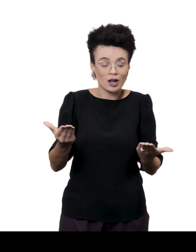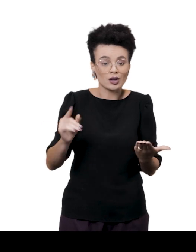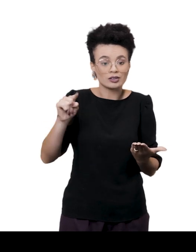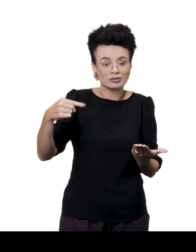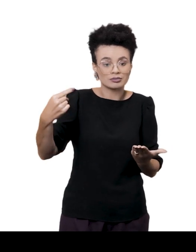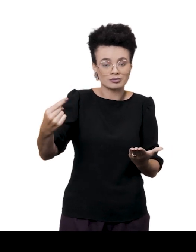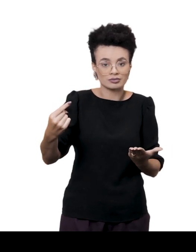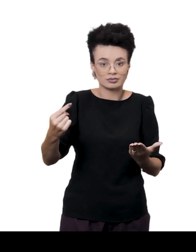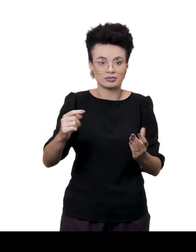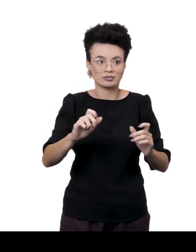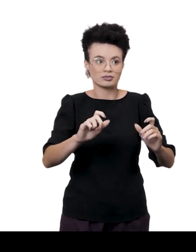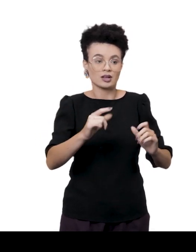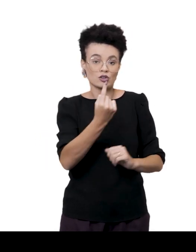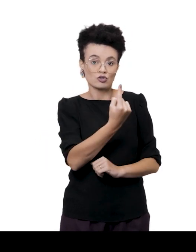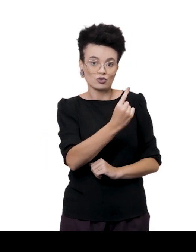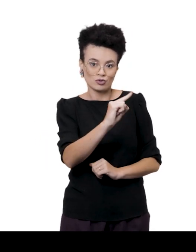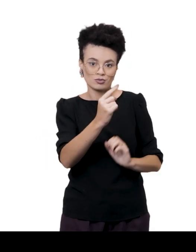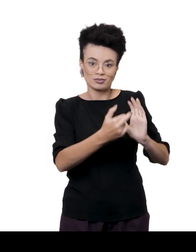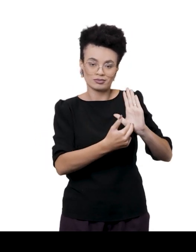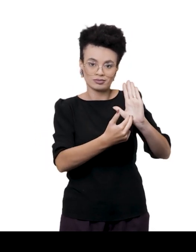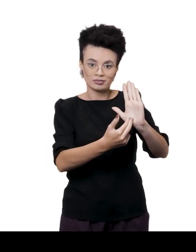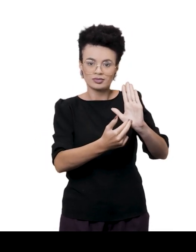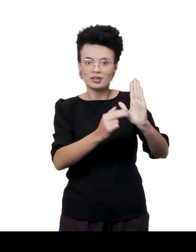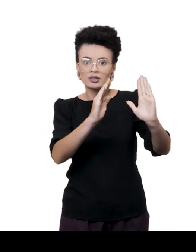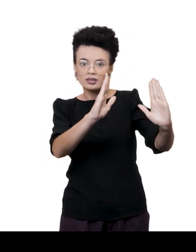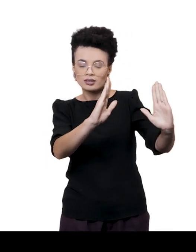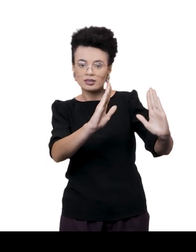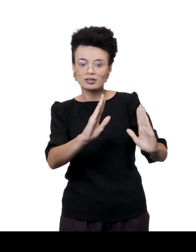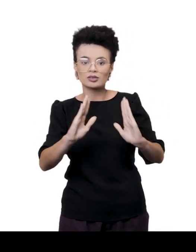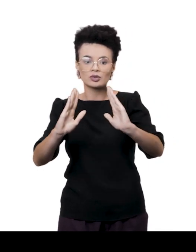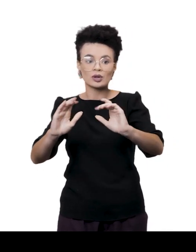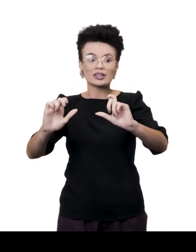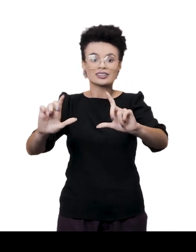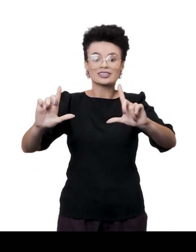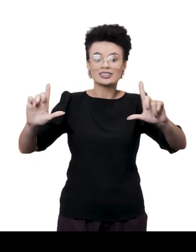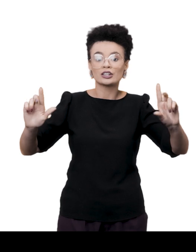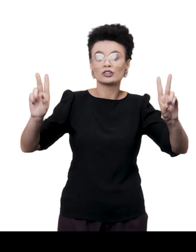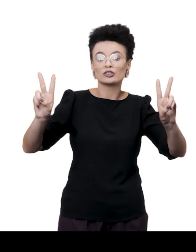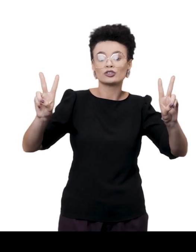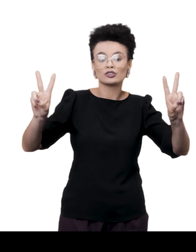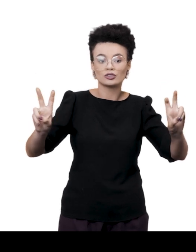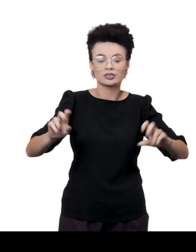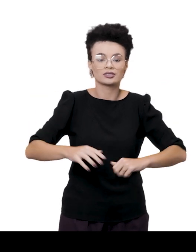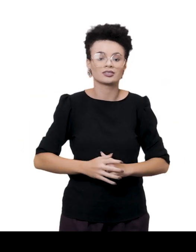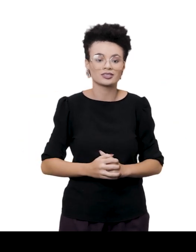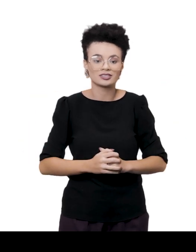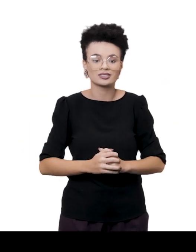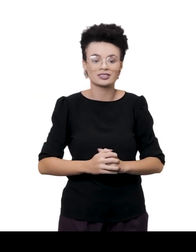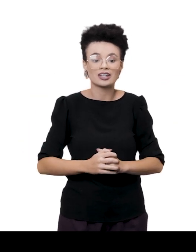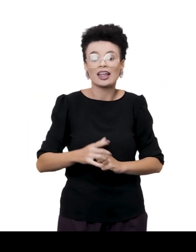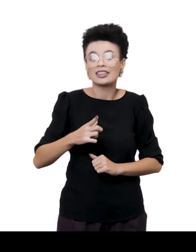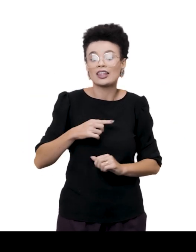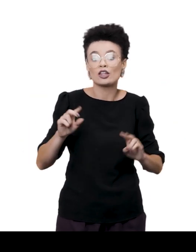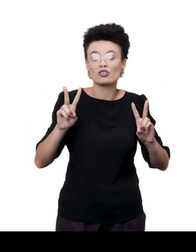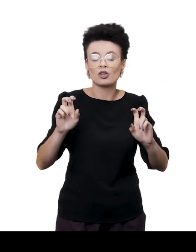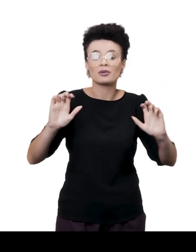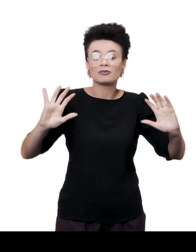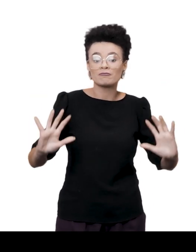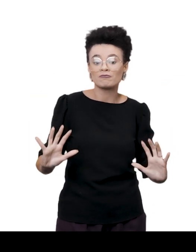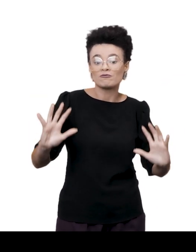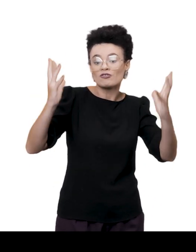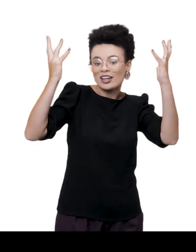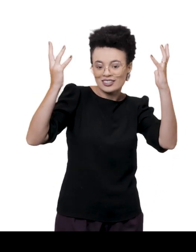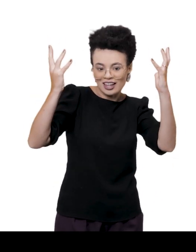Nesta próxima parede, perpendicular à da última obra descrita, está uma grande tela intitulada Fiesta